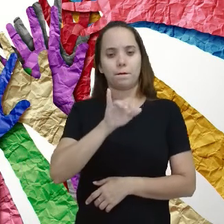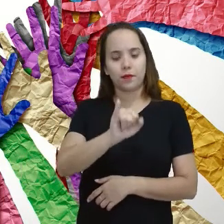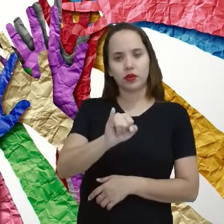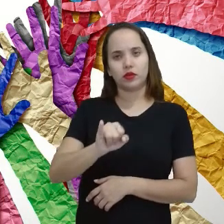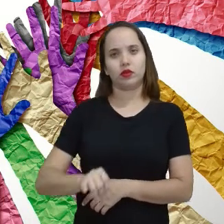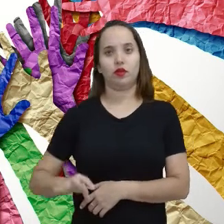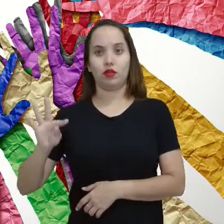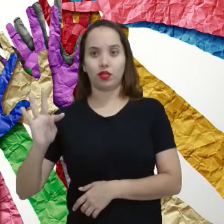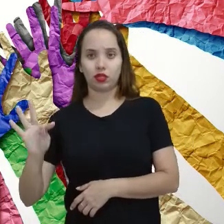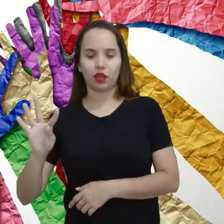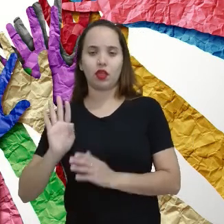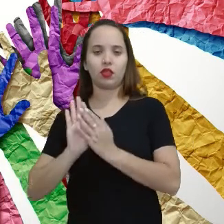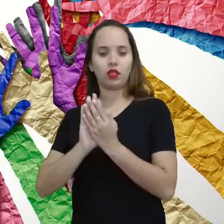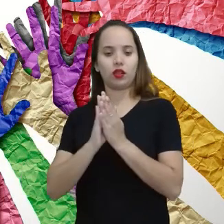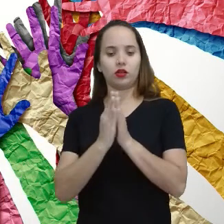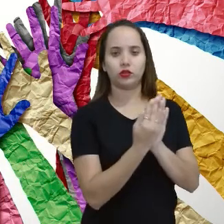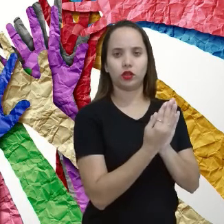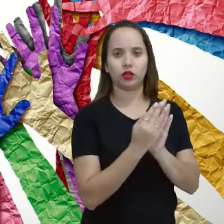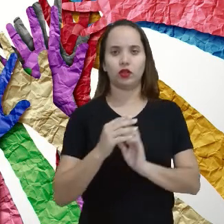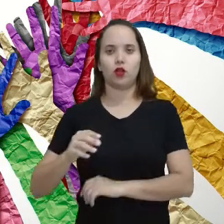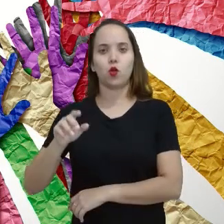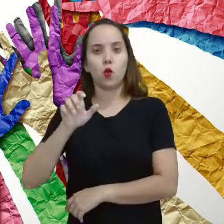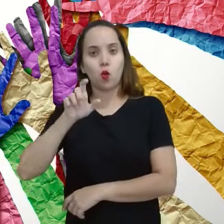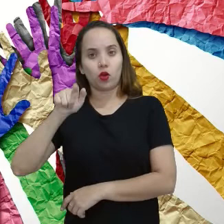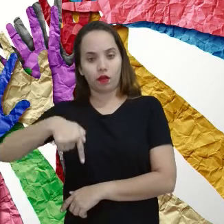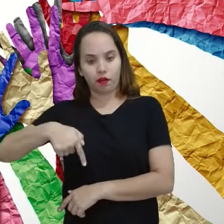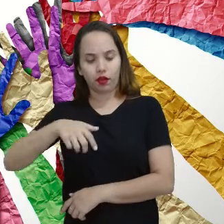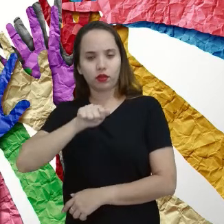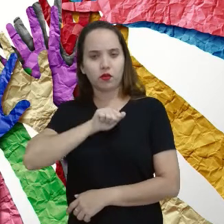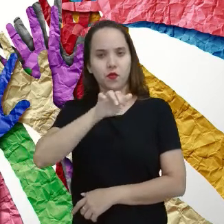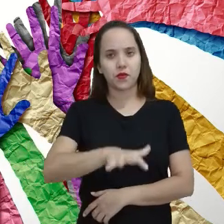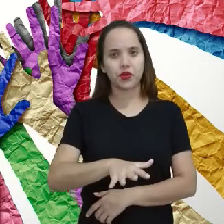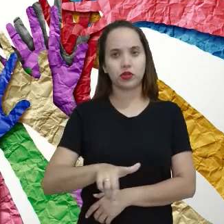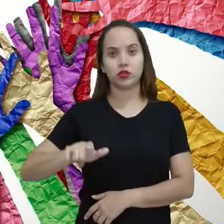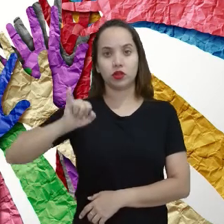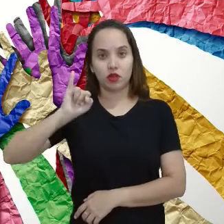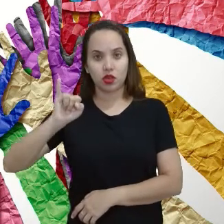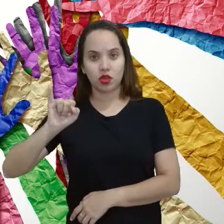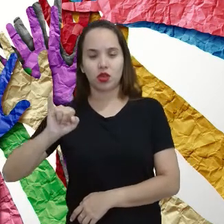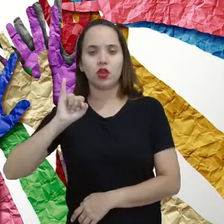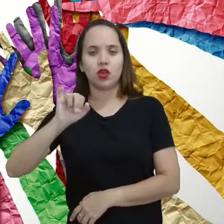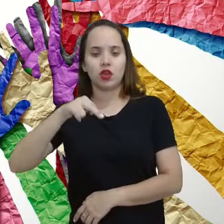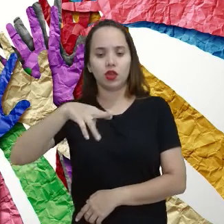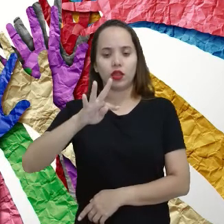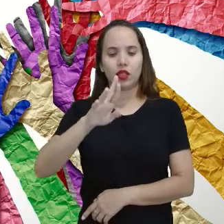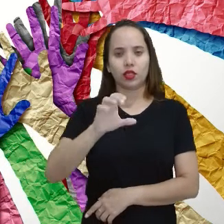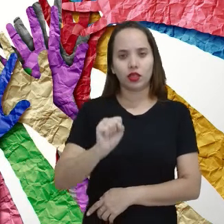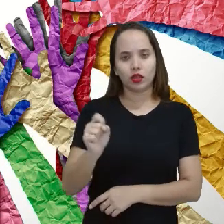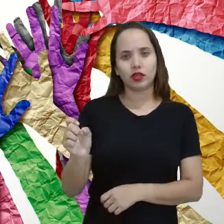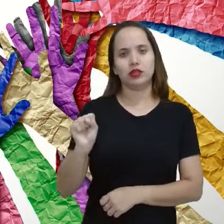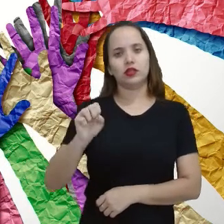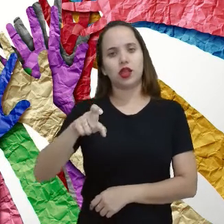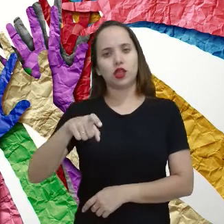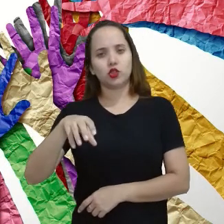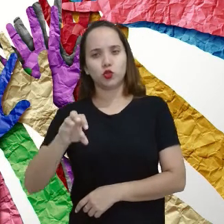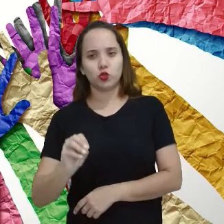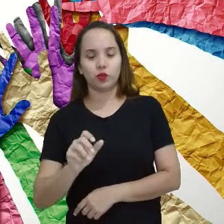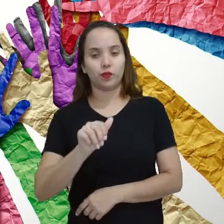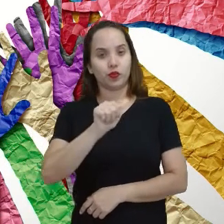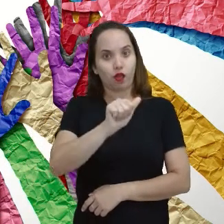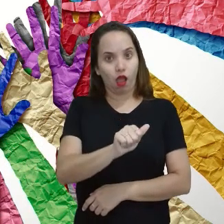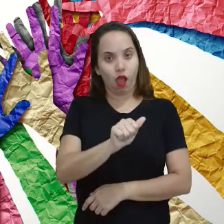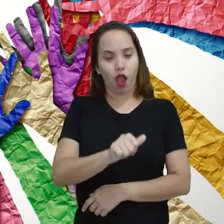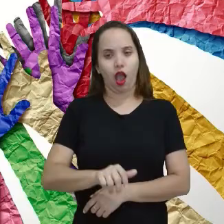T significa transgêneros. Q de queers. I de intersexo. A de assexual. E o